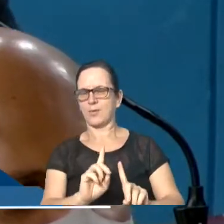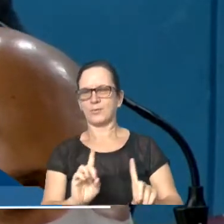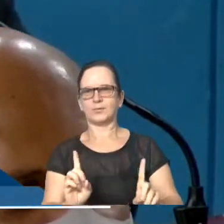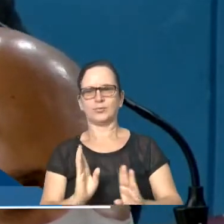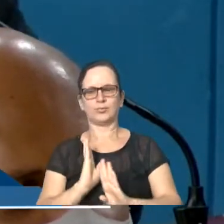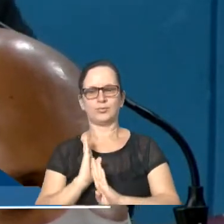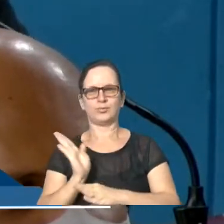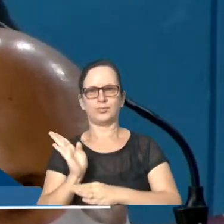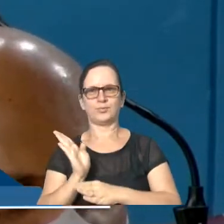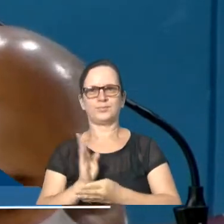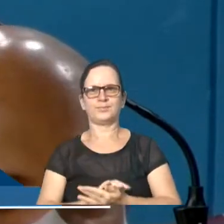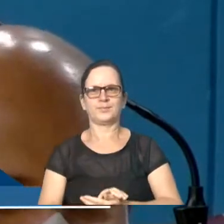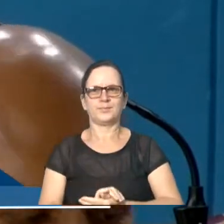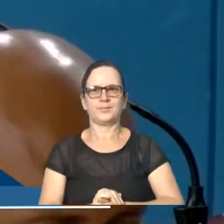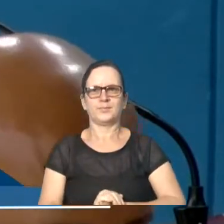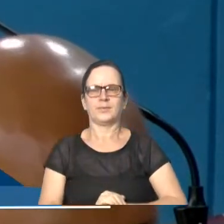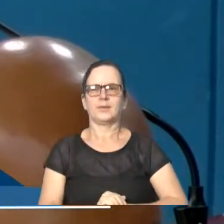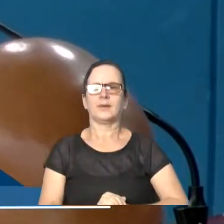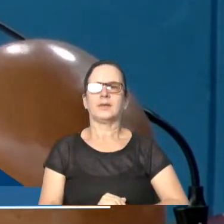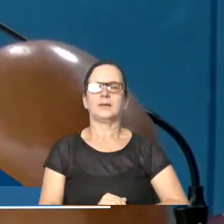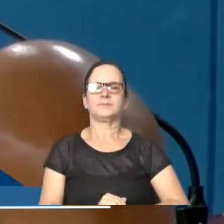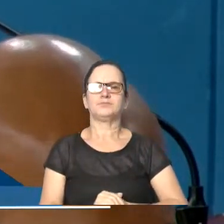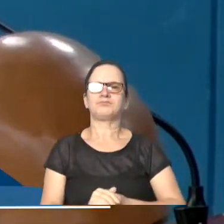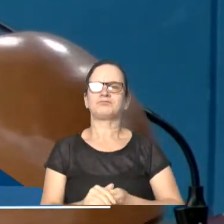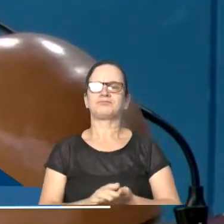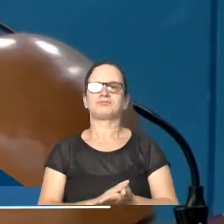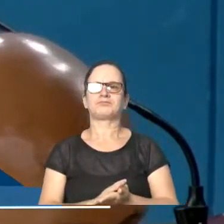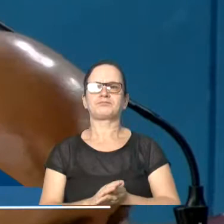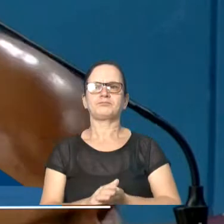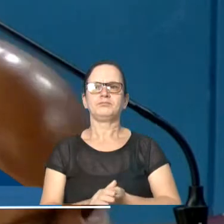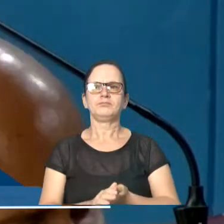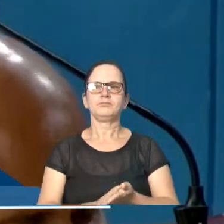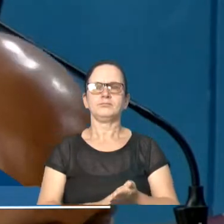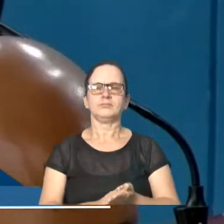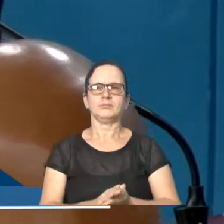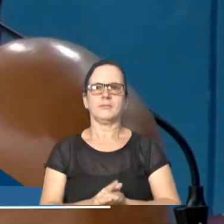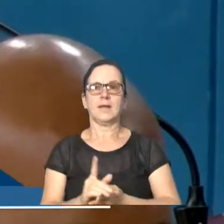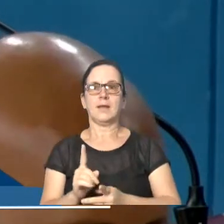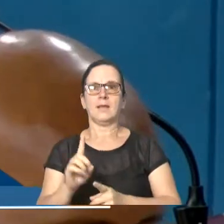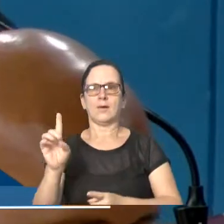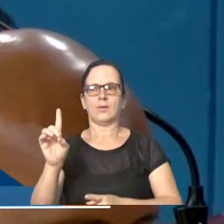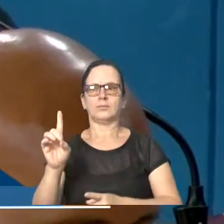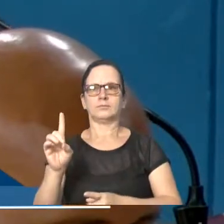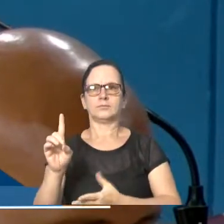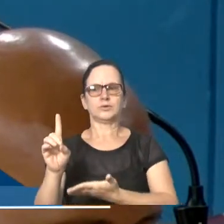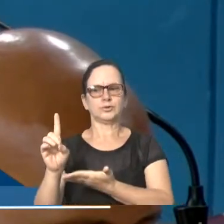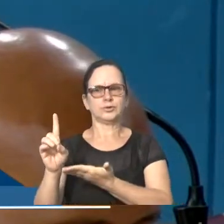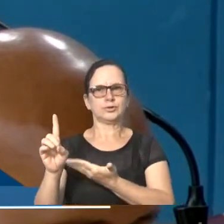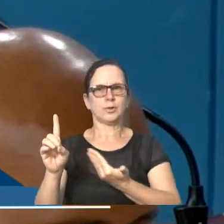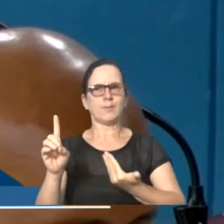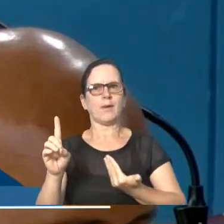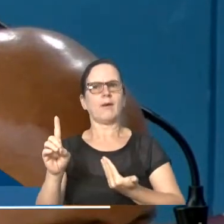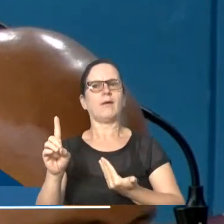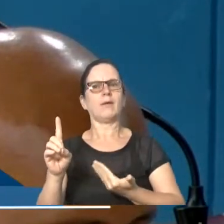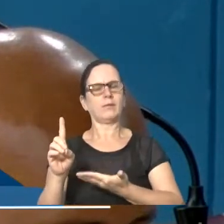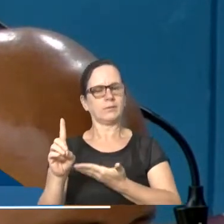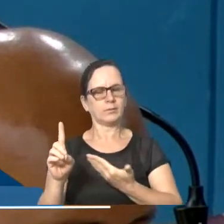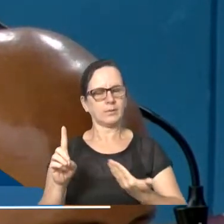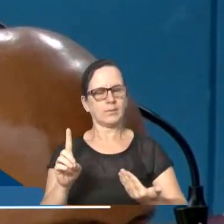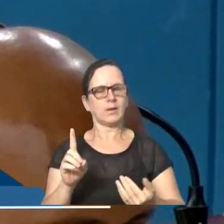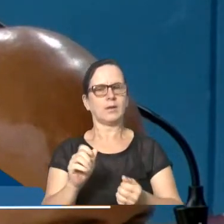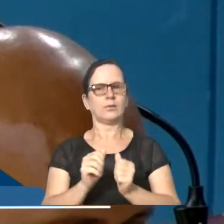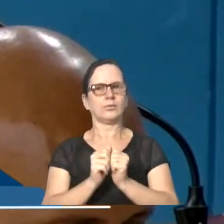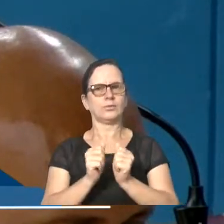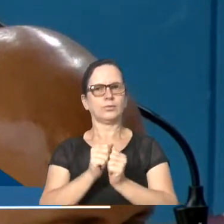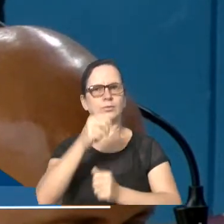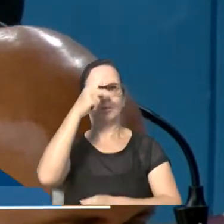marcha. Gente, vamos usar a estratégia, não pode afastar o prefeito. Nós temos que trazer o prefeito para cá, para perto do nosso